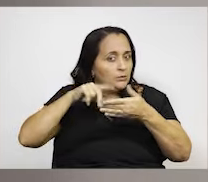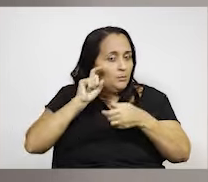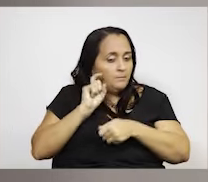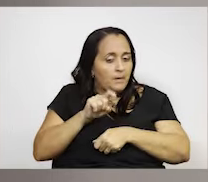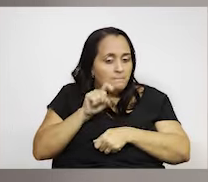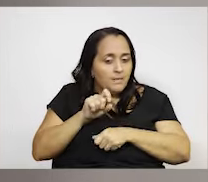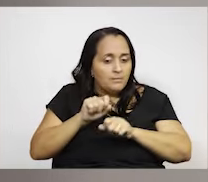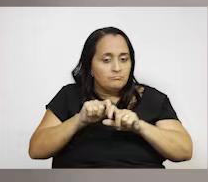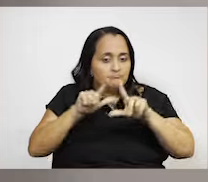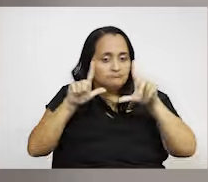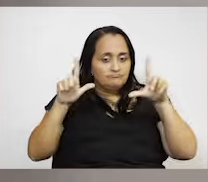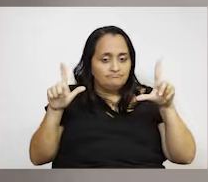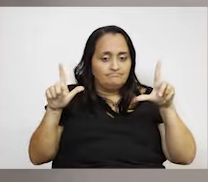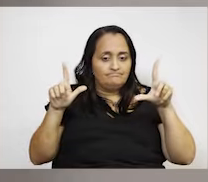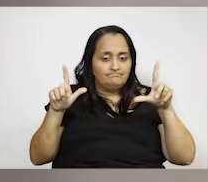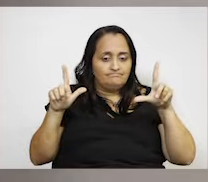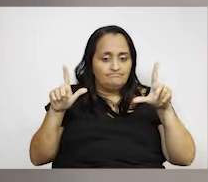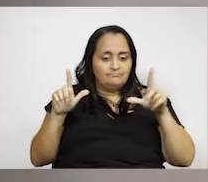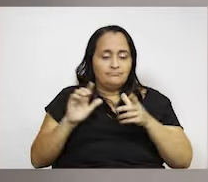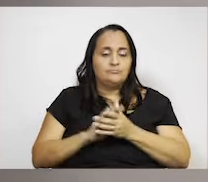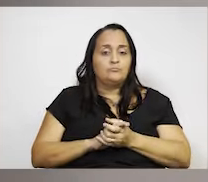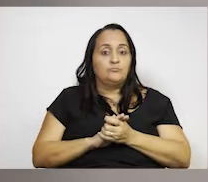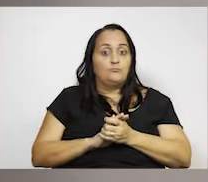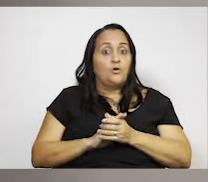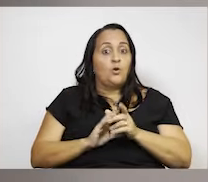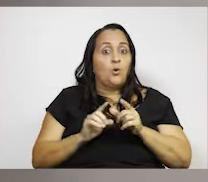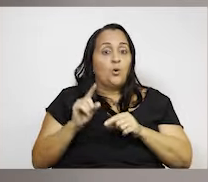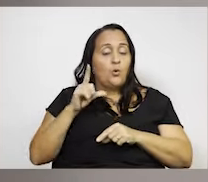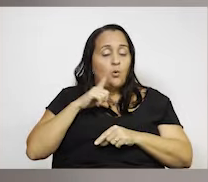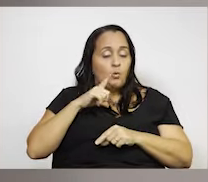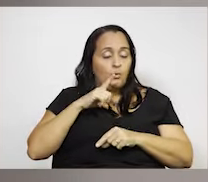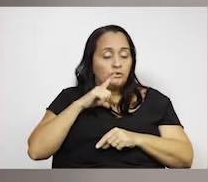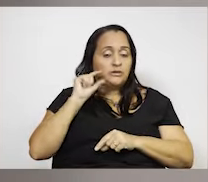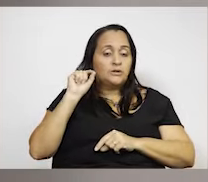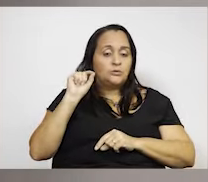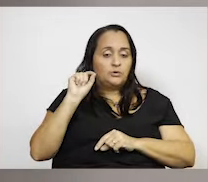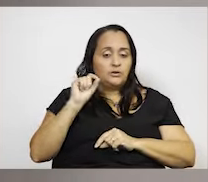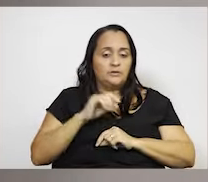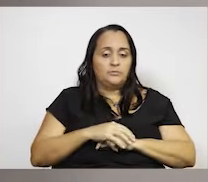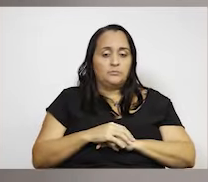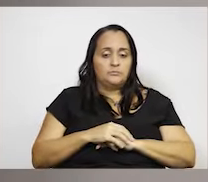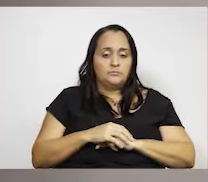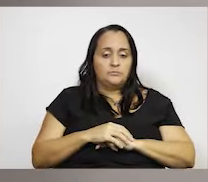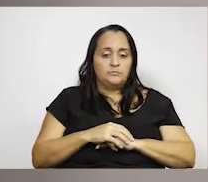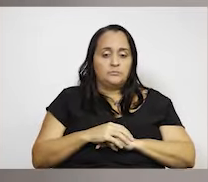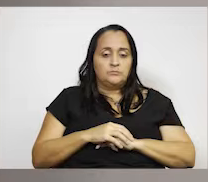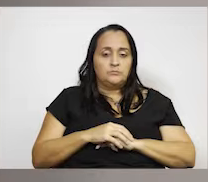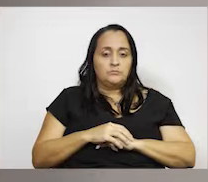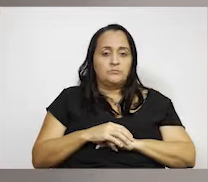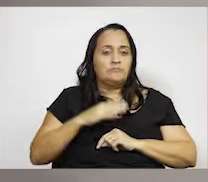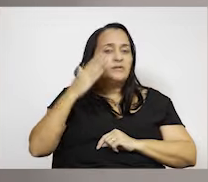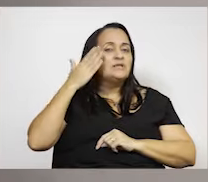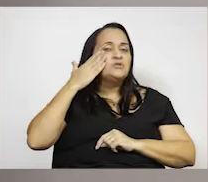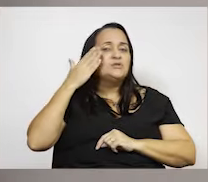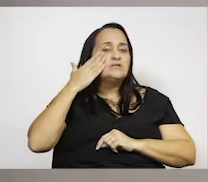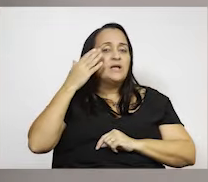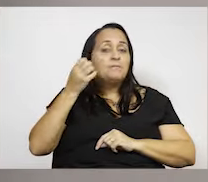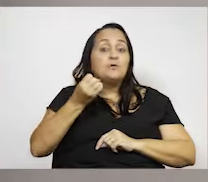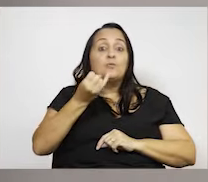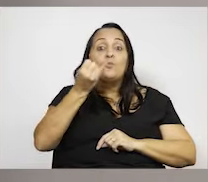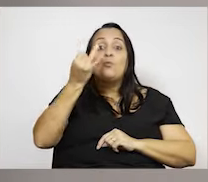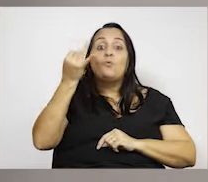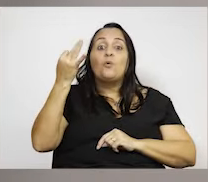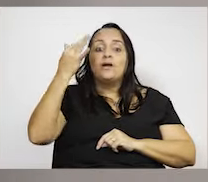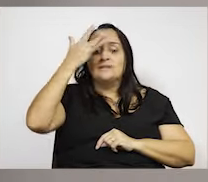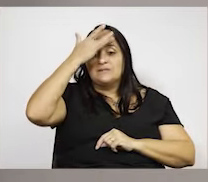gente comprova essa audiência. Olha só. Essa ferramenta chama Charbit, tá? Aqui, em tempo real, a